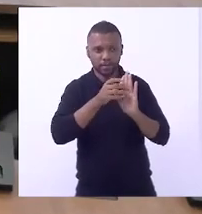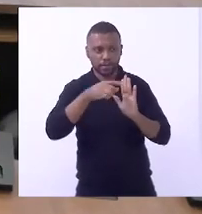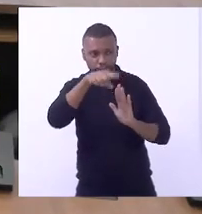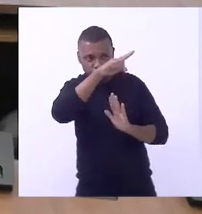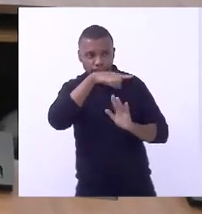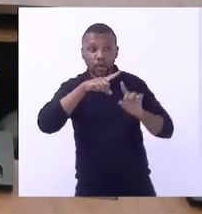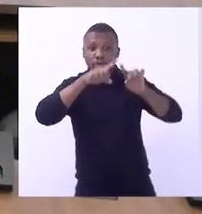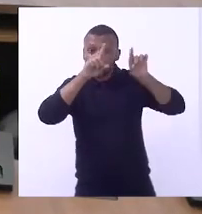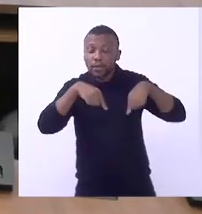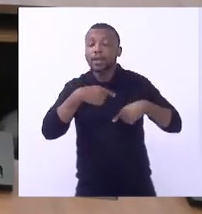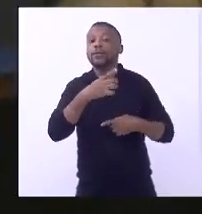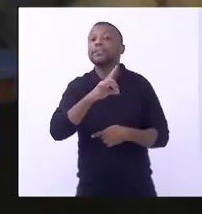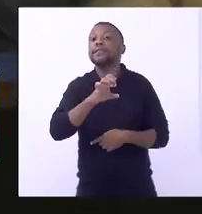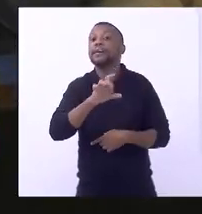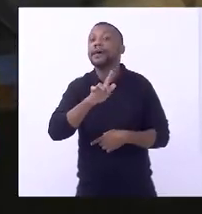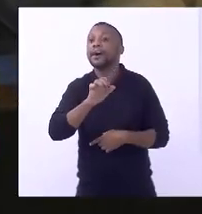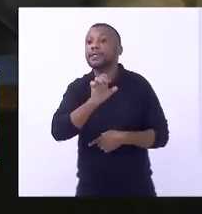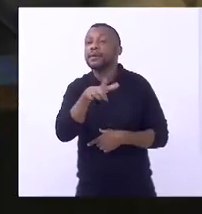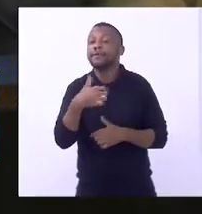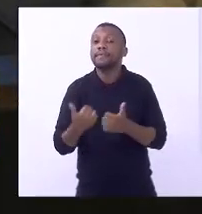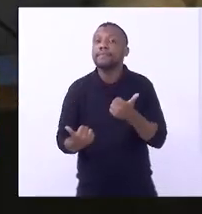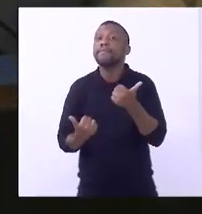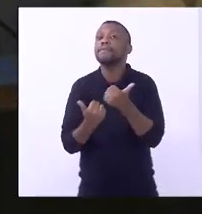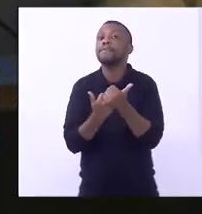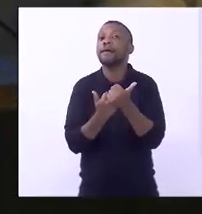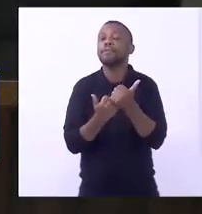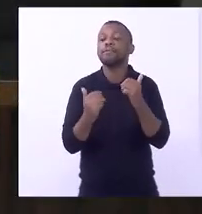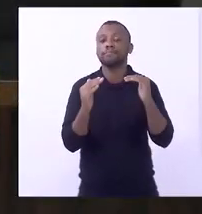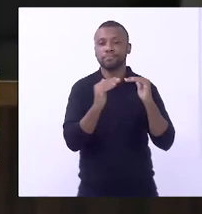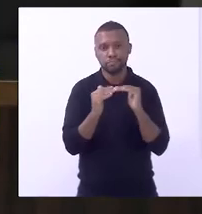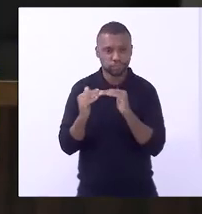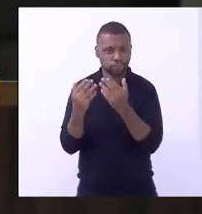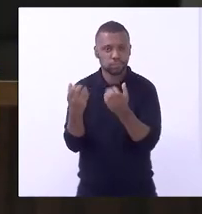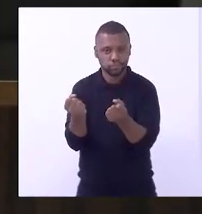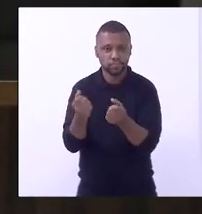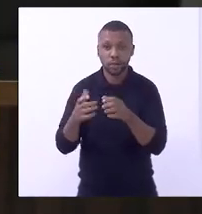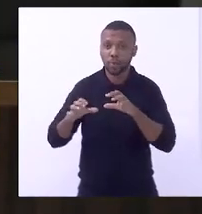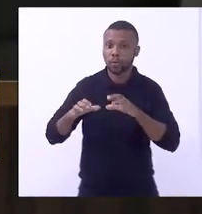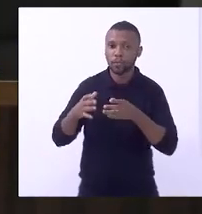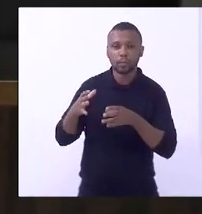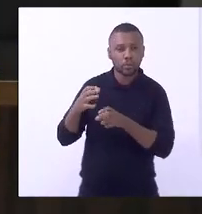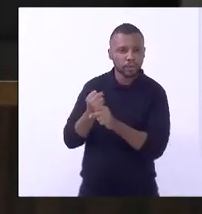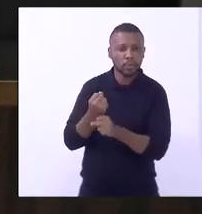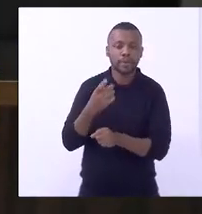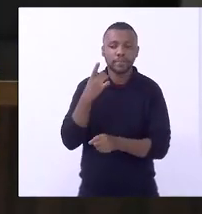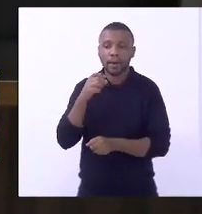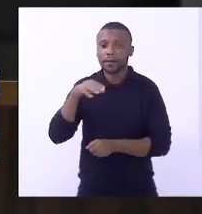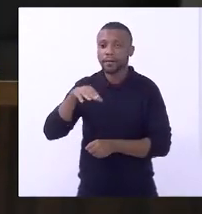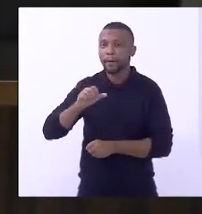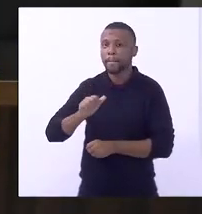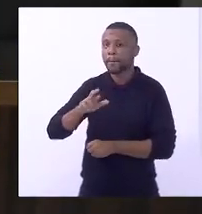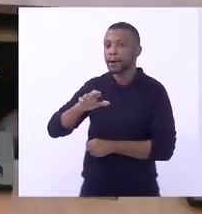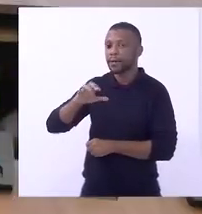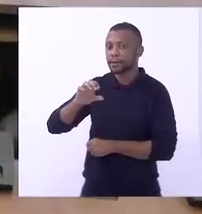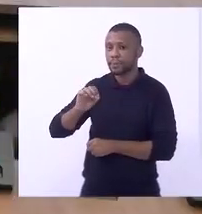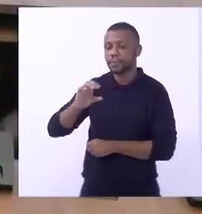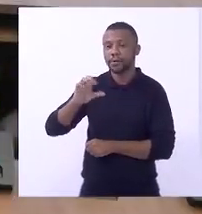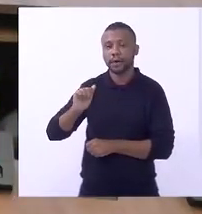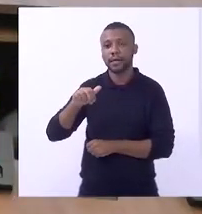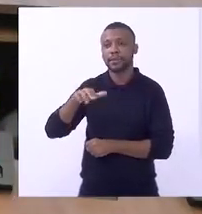Degas. Favorável, presidente. Pela Comissão de Orçamento, deputado Márcio Canella.